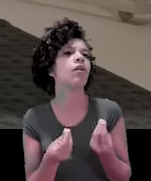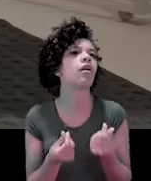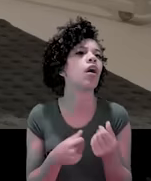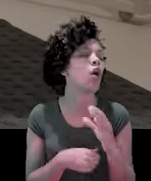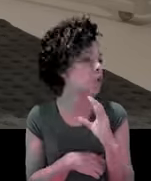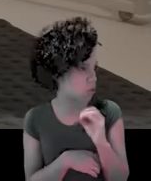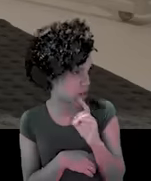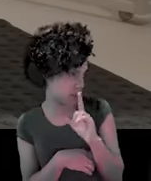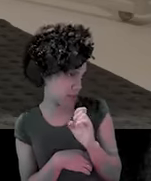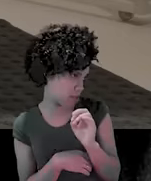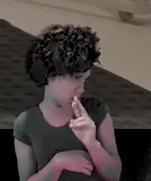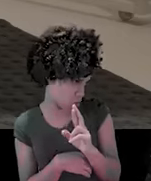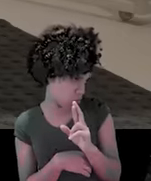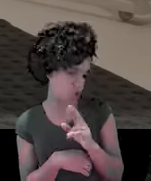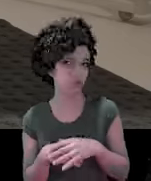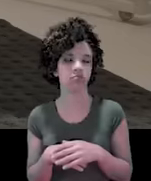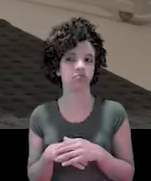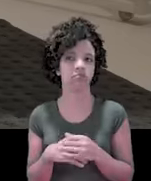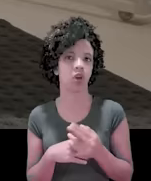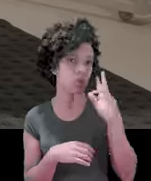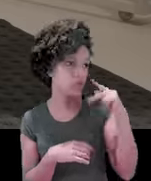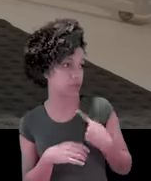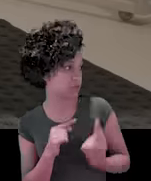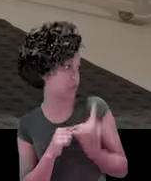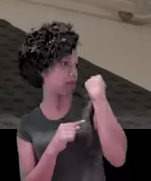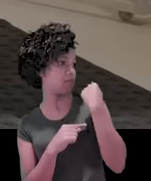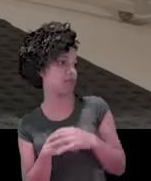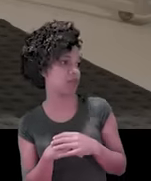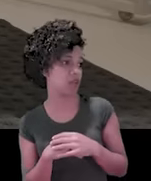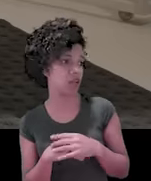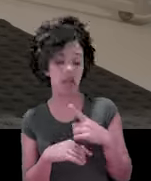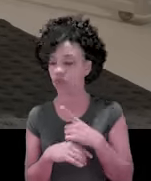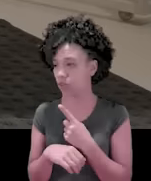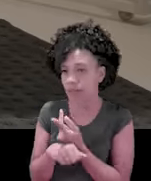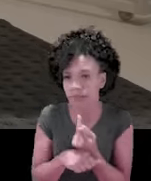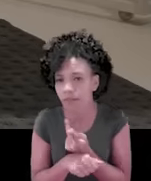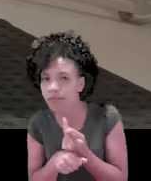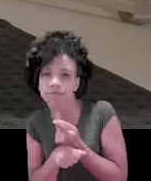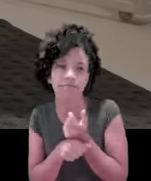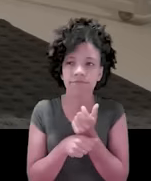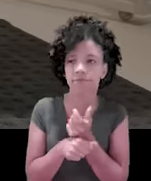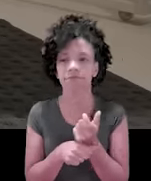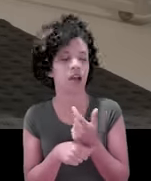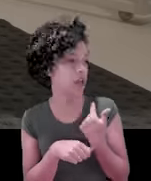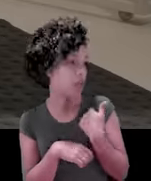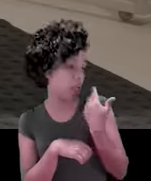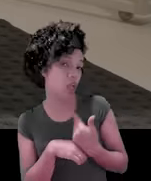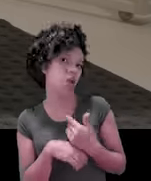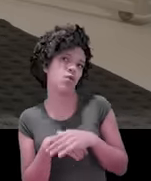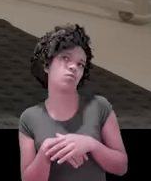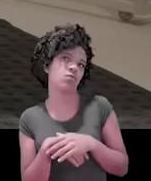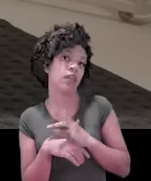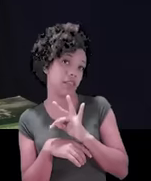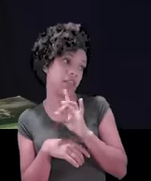então em coletor o que eu moro atrás dessa dor que é caçador eu sou eu